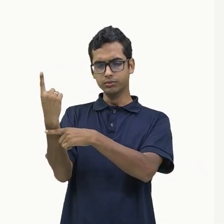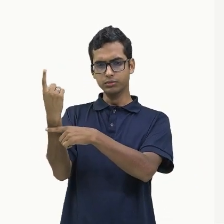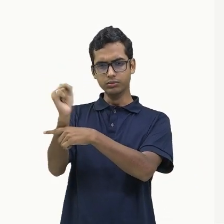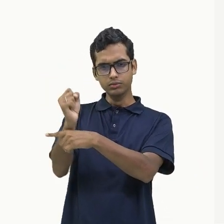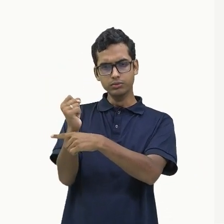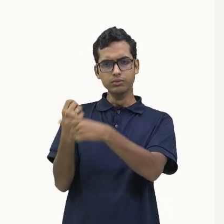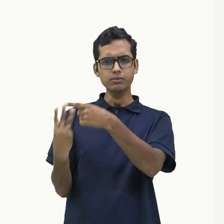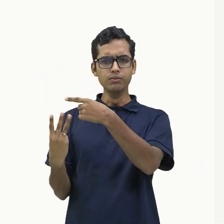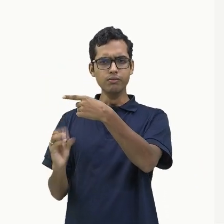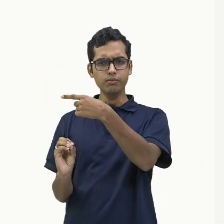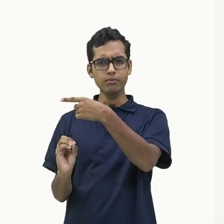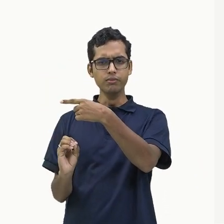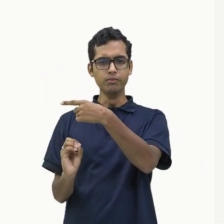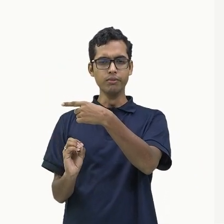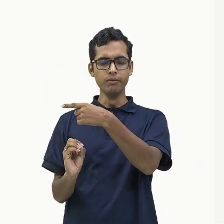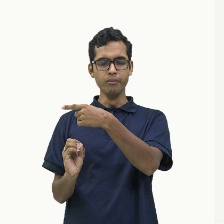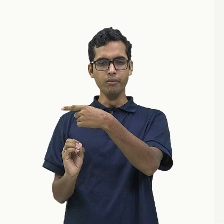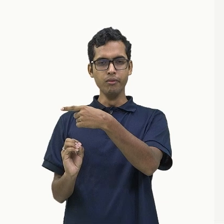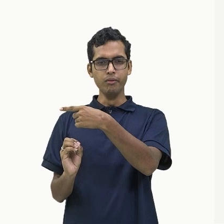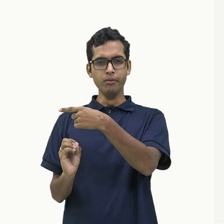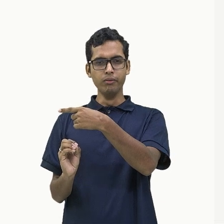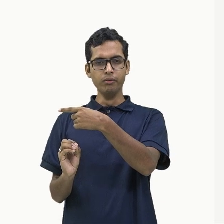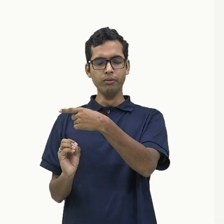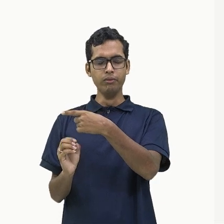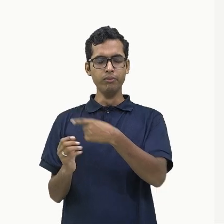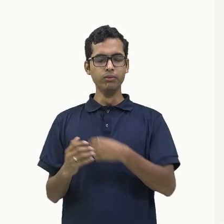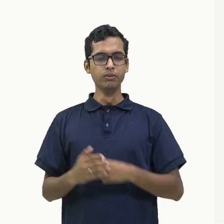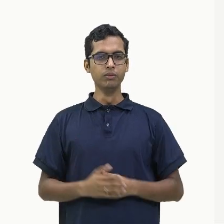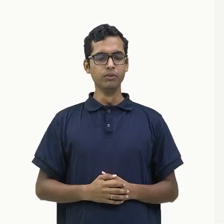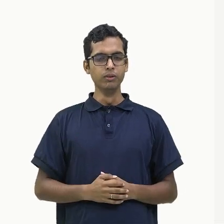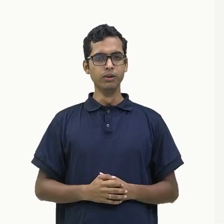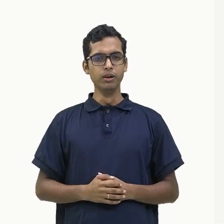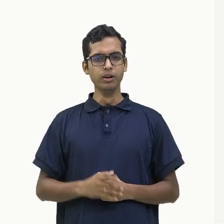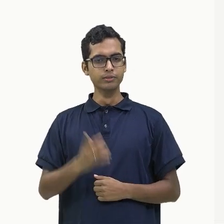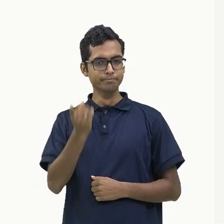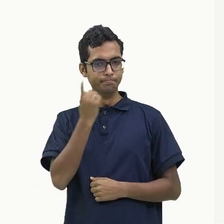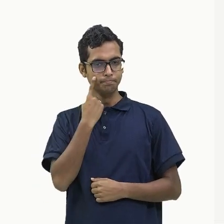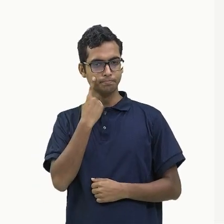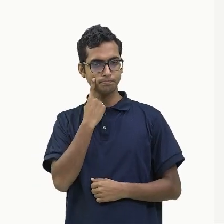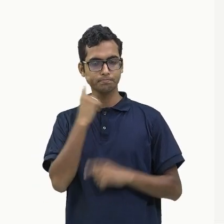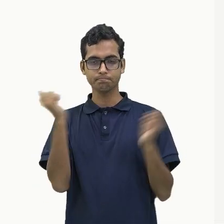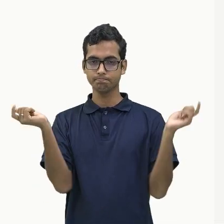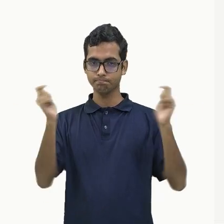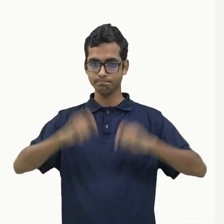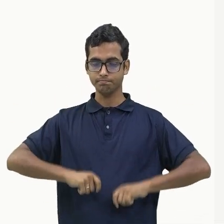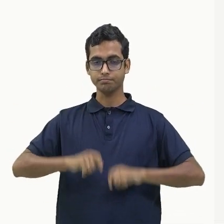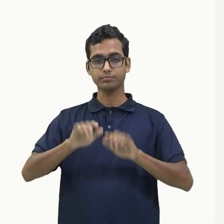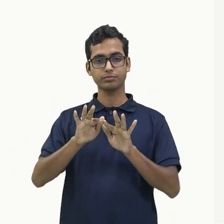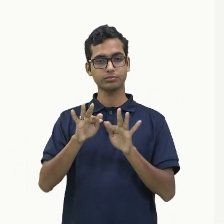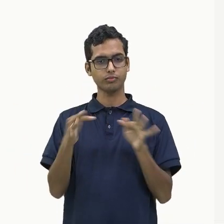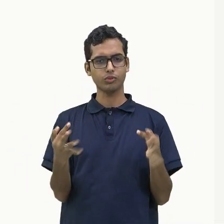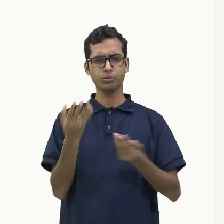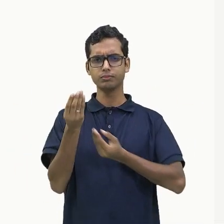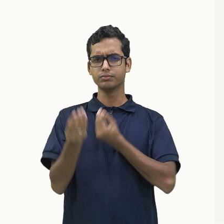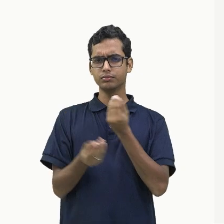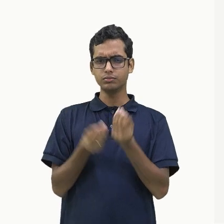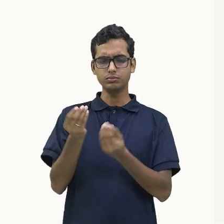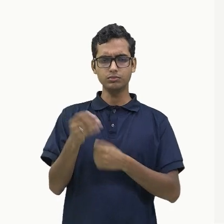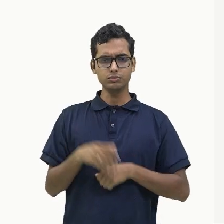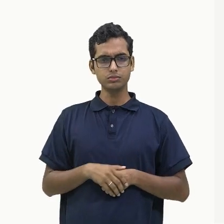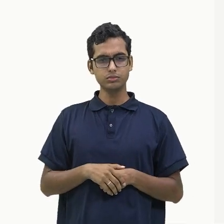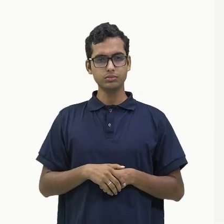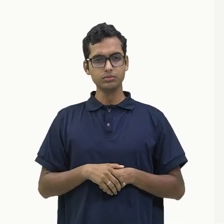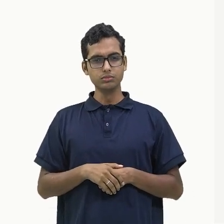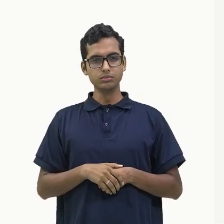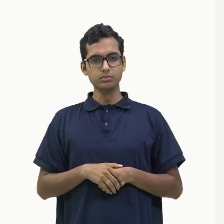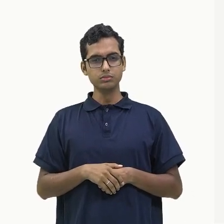está para 30, 18 está para 30, veja, eu posso simplificar essa razão. De que